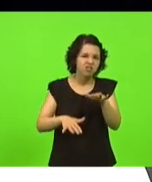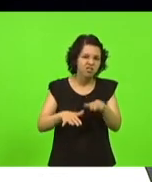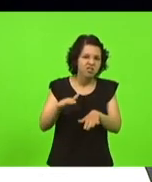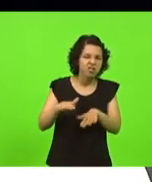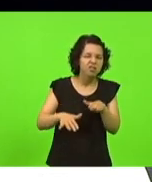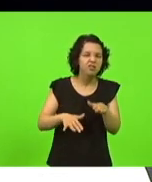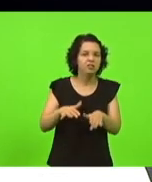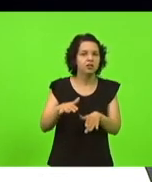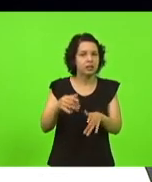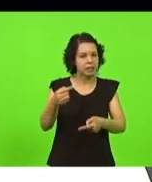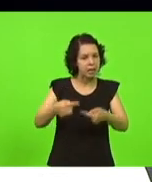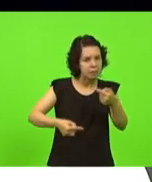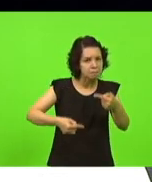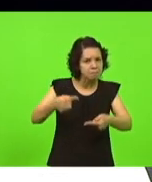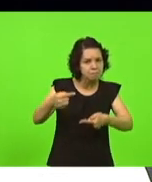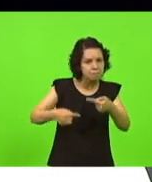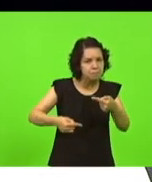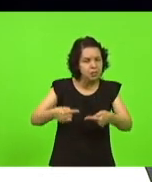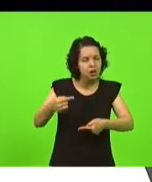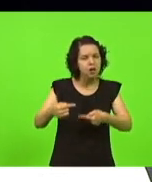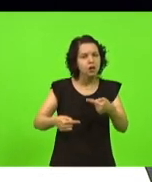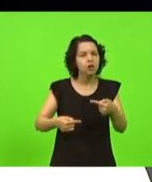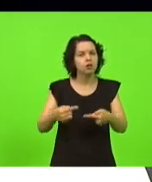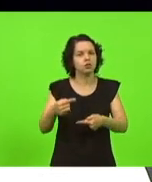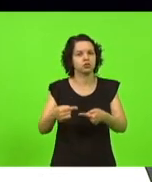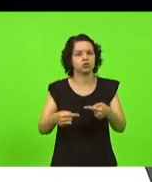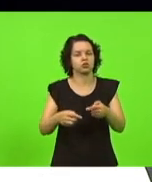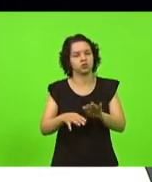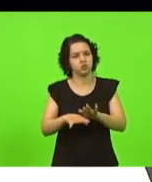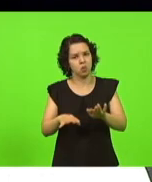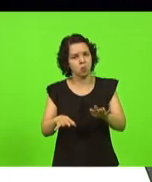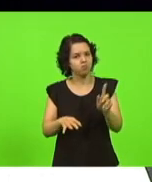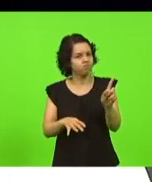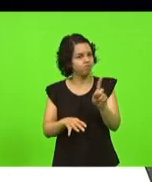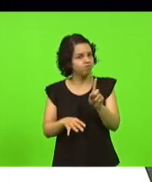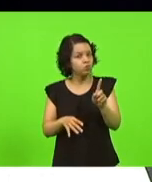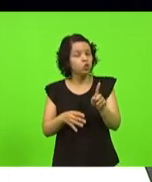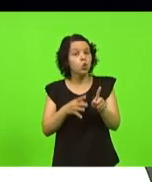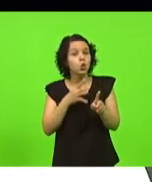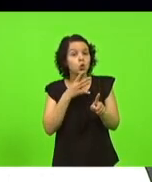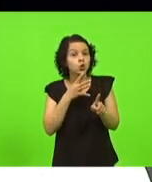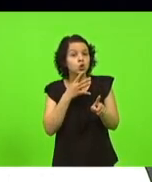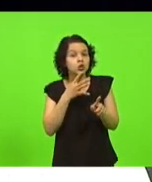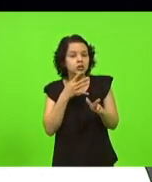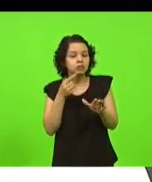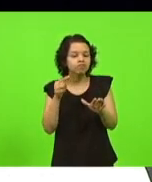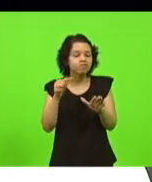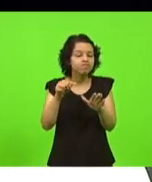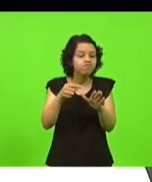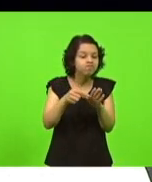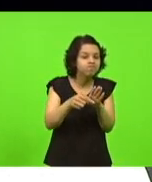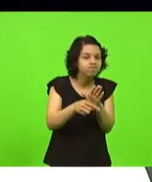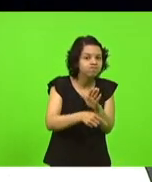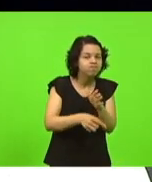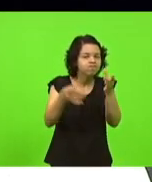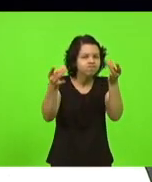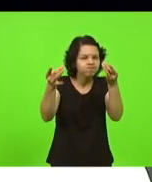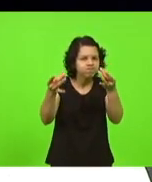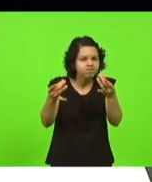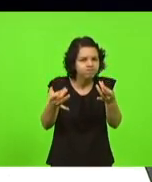fazer o debate, mas para conhecermos na íntegra cada um dos projetos que aqui